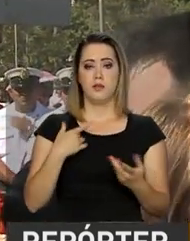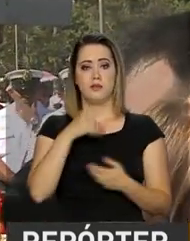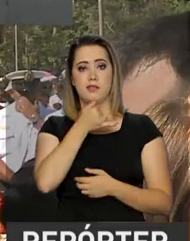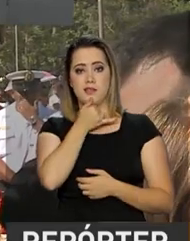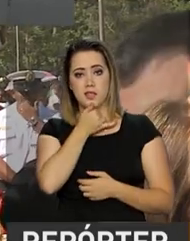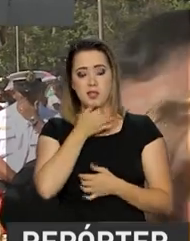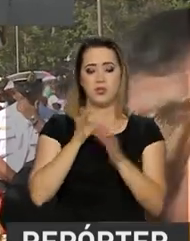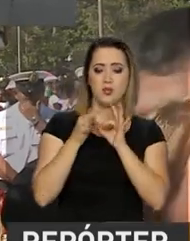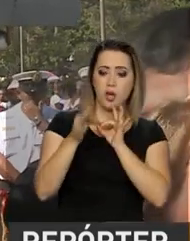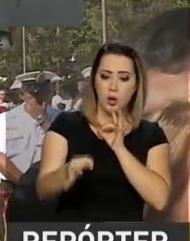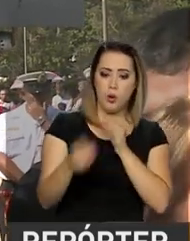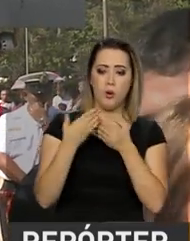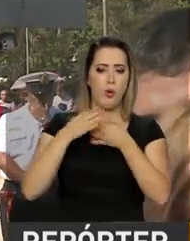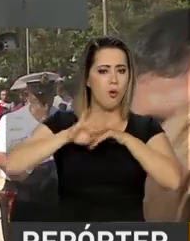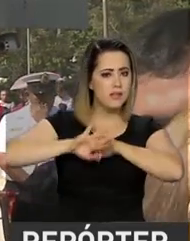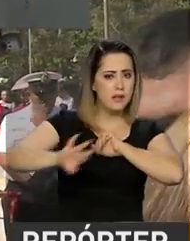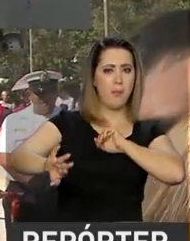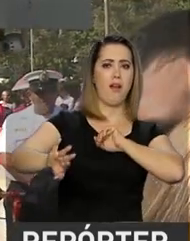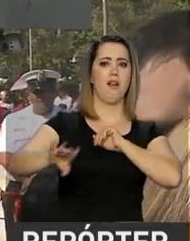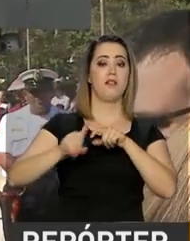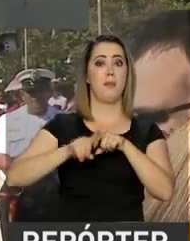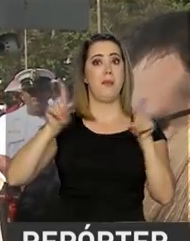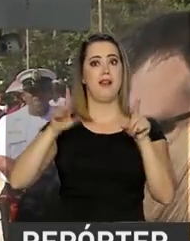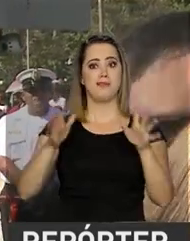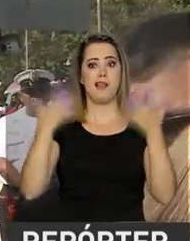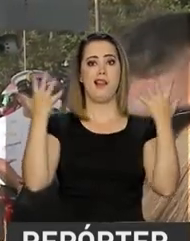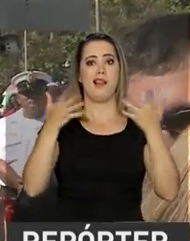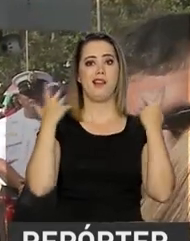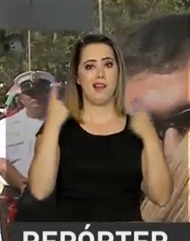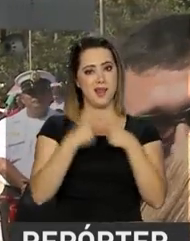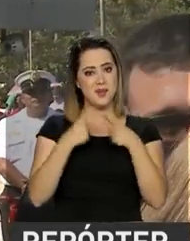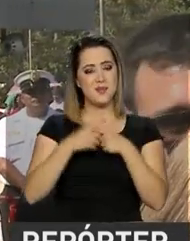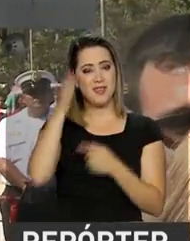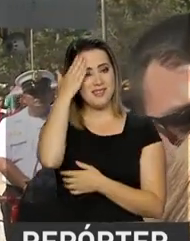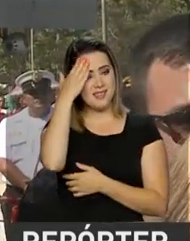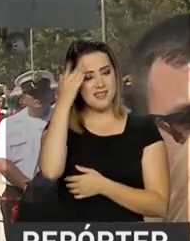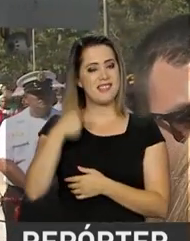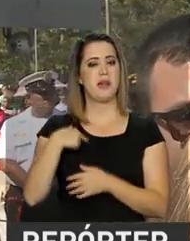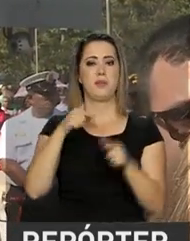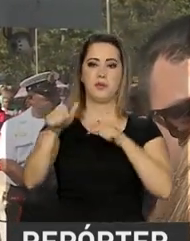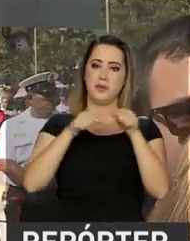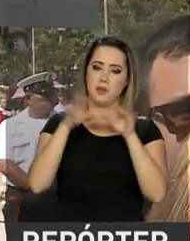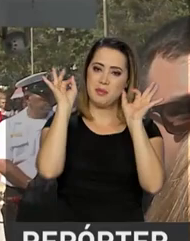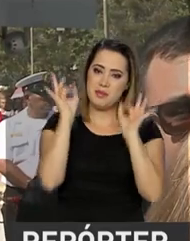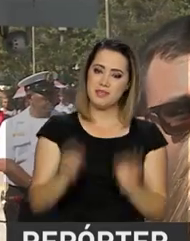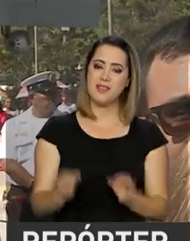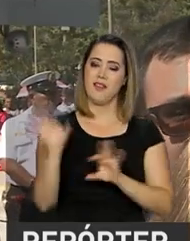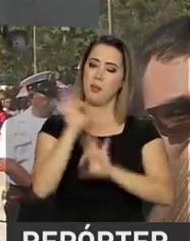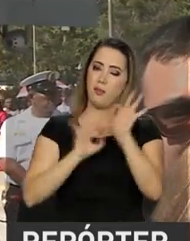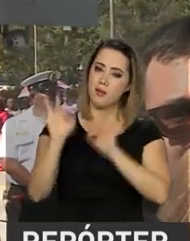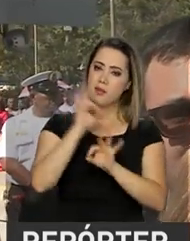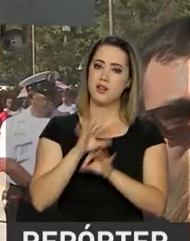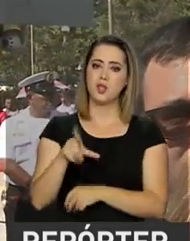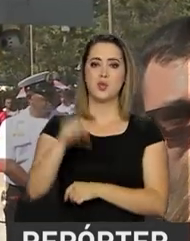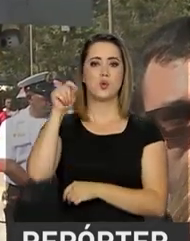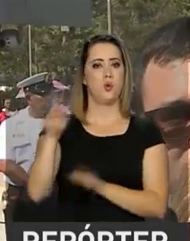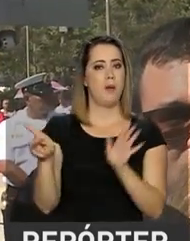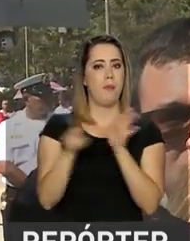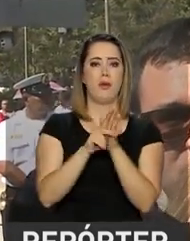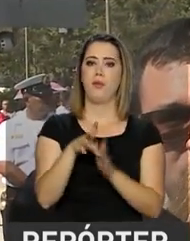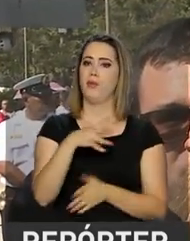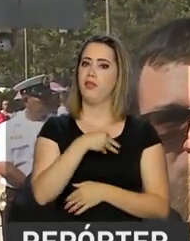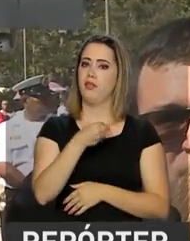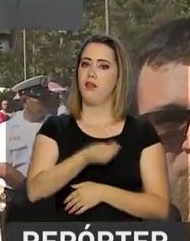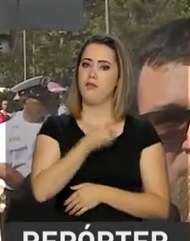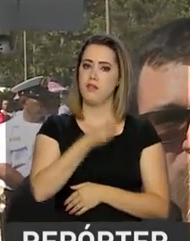eles estão alegres porque eles sabem que vão exercer aquilo para o qual eles foram preparados e com a escolha da vida deles que exatamente